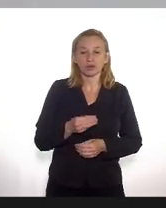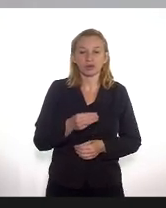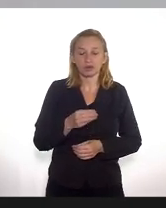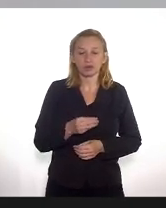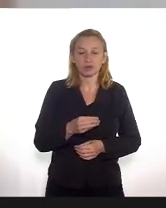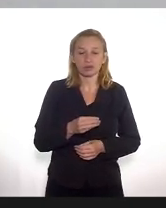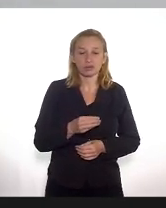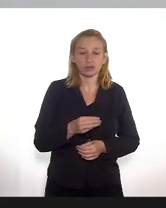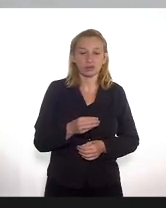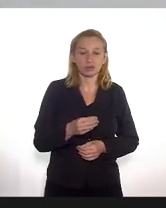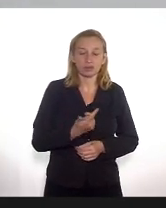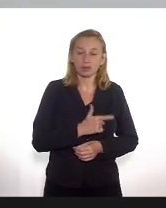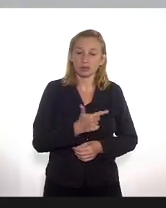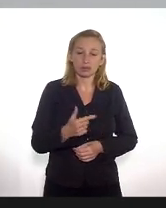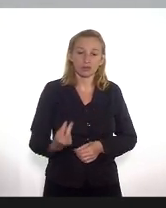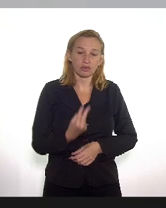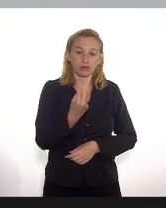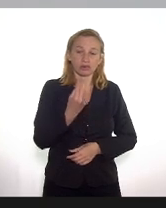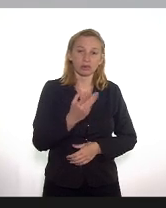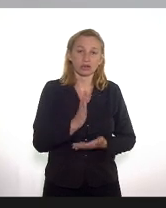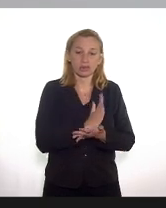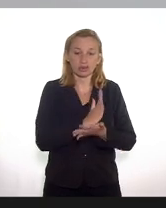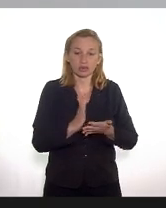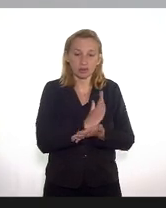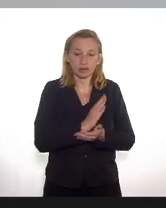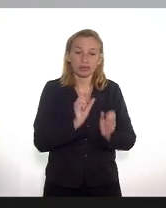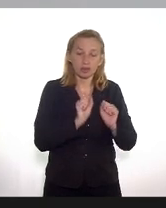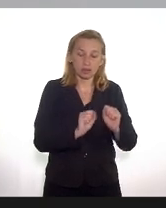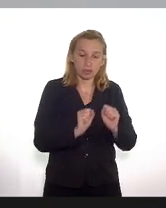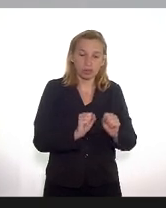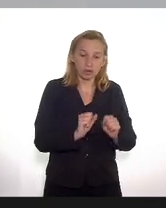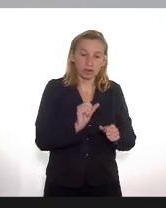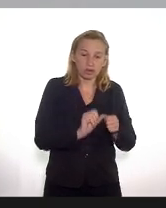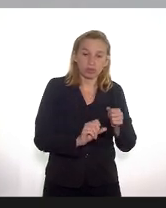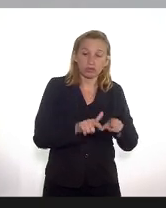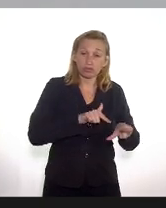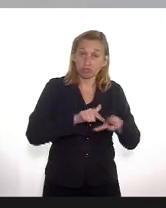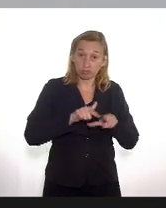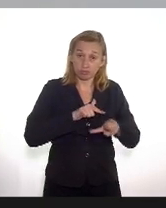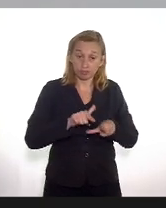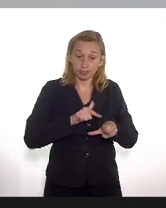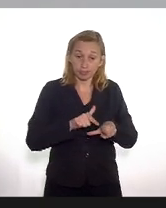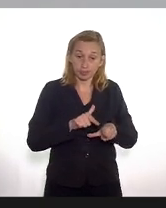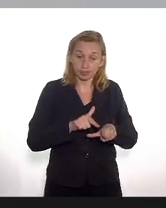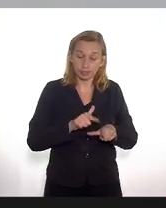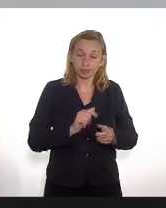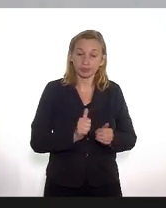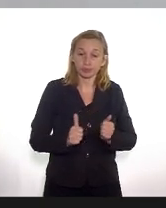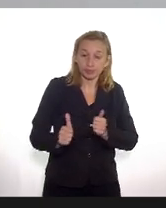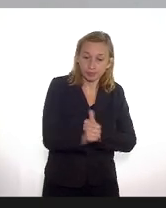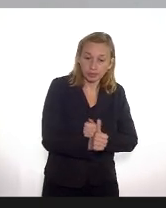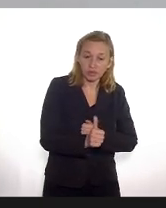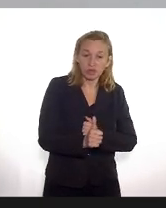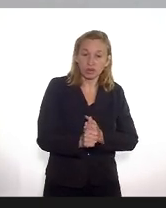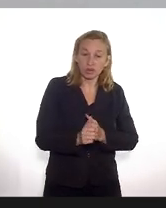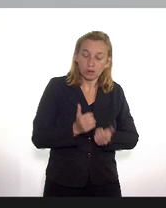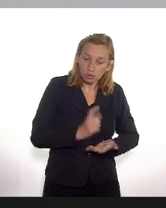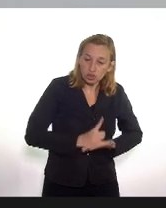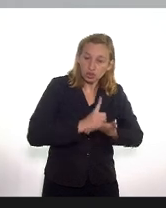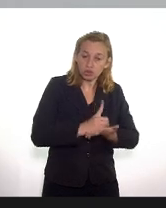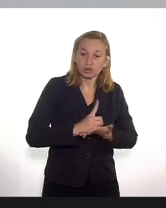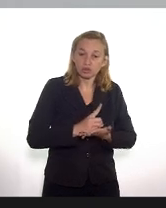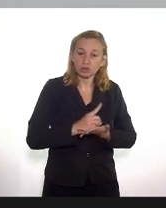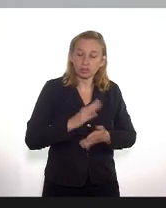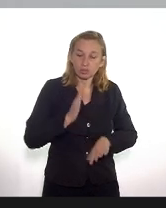desvalorizada e invisibilizada muitas vezes, para que ela possa realizar o trabalho, né, na ponta, com dignidade e com